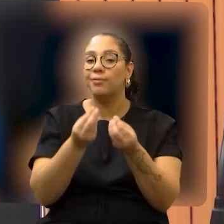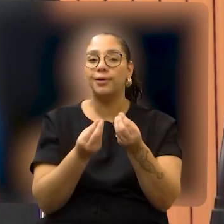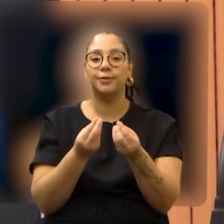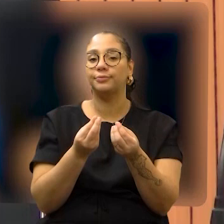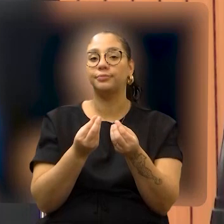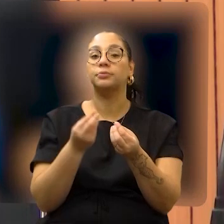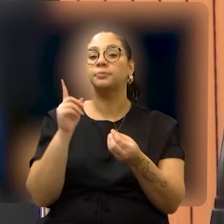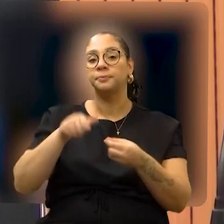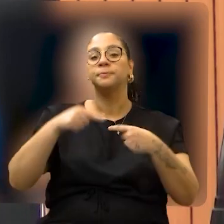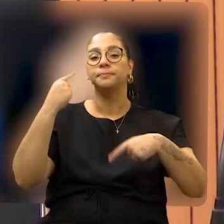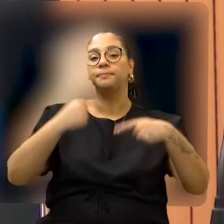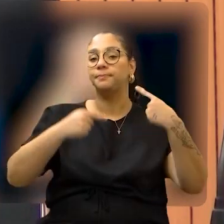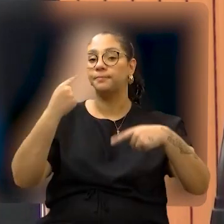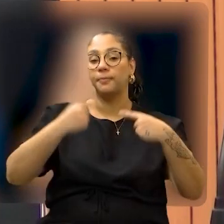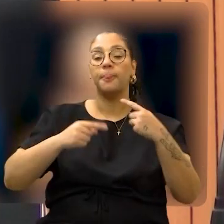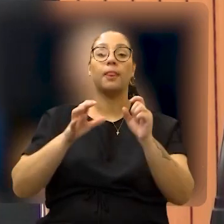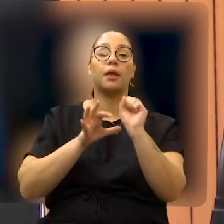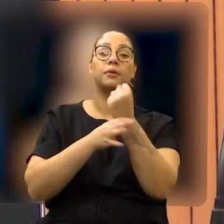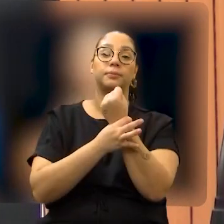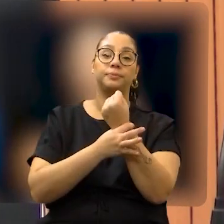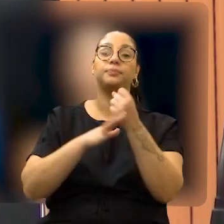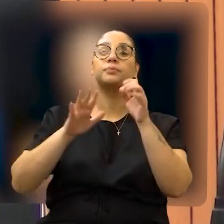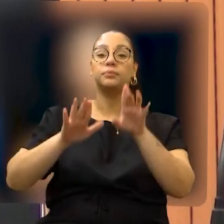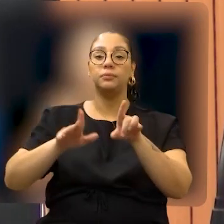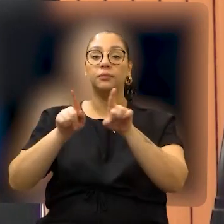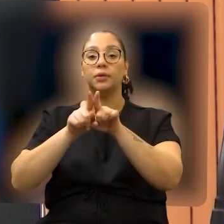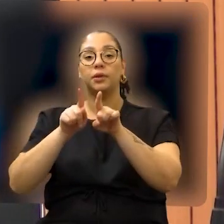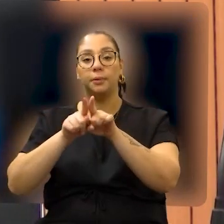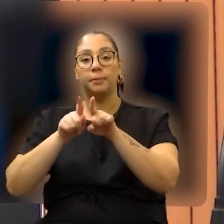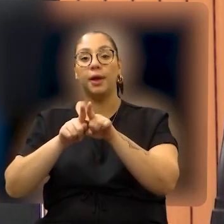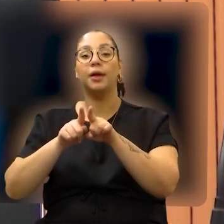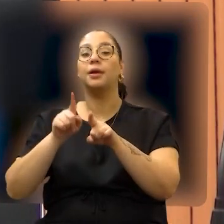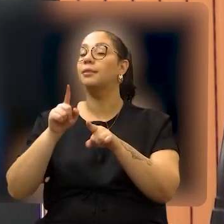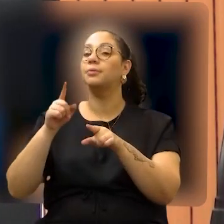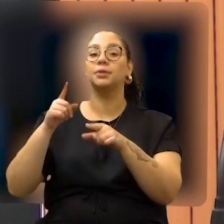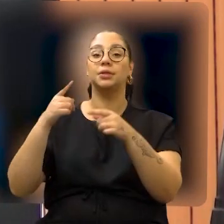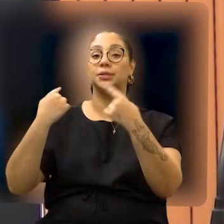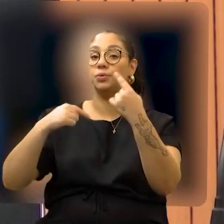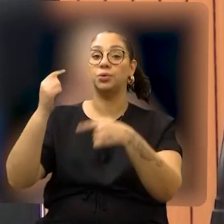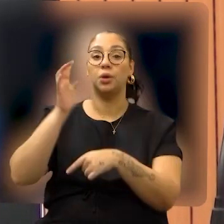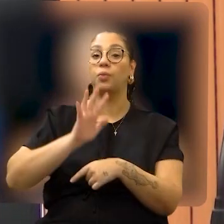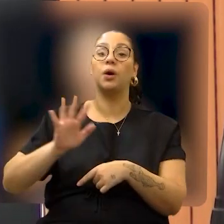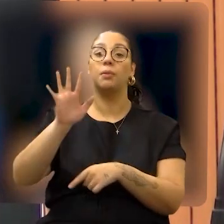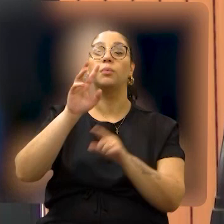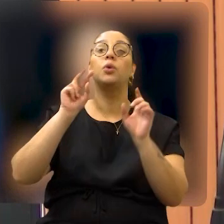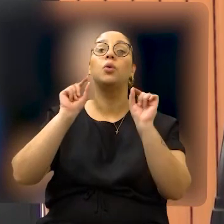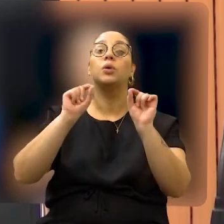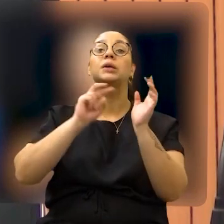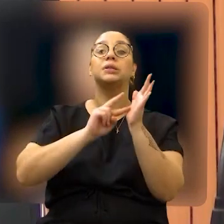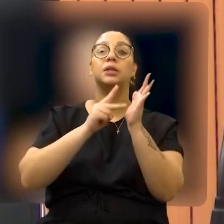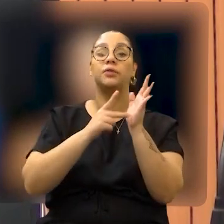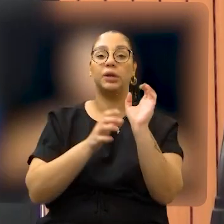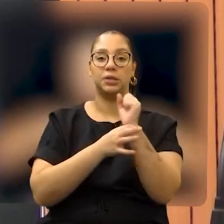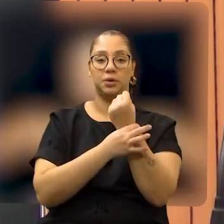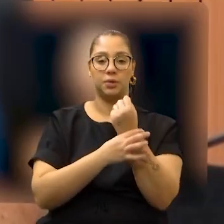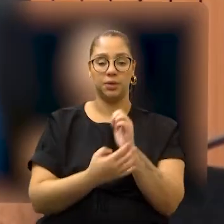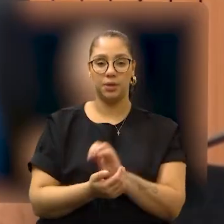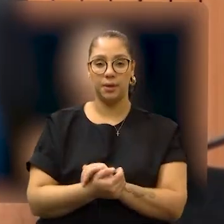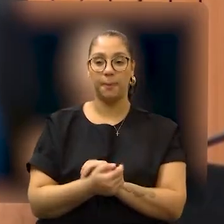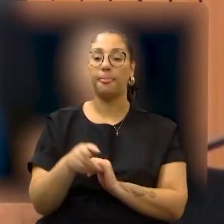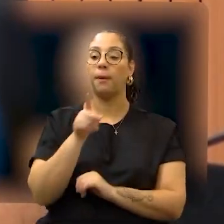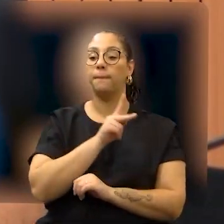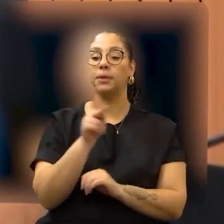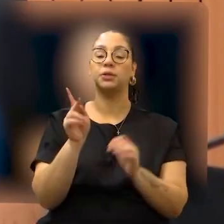se resolver com um debate de segurança, mas com um debate amplo sobre o que é a segurança.